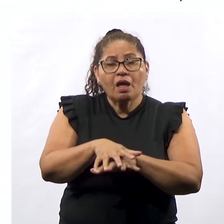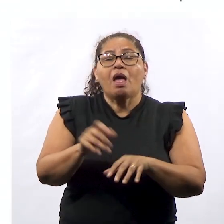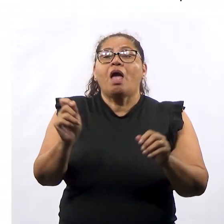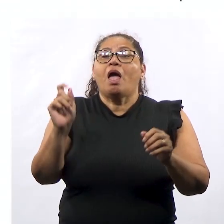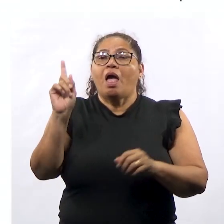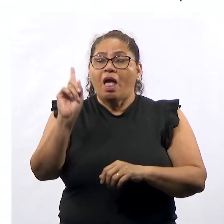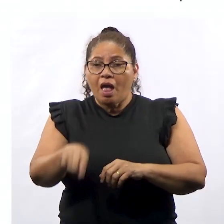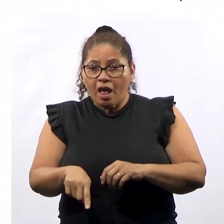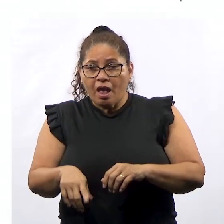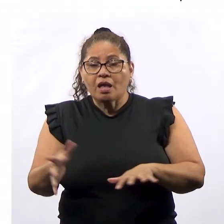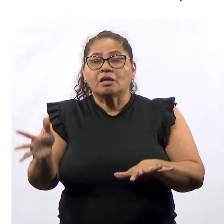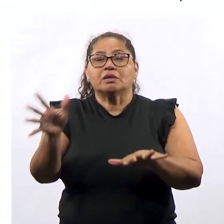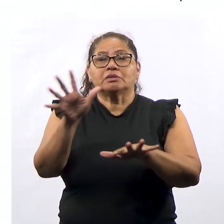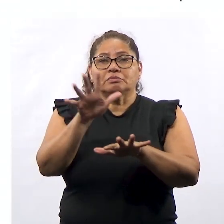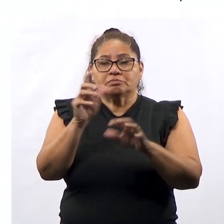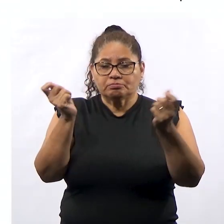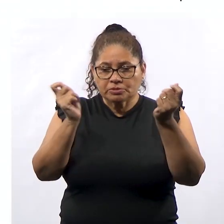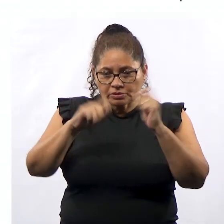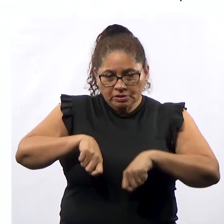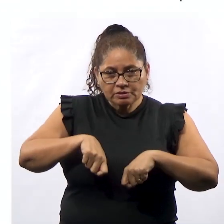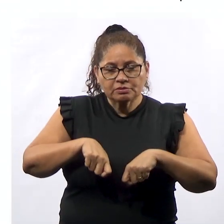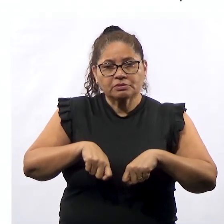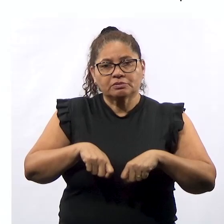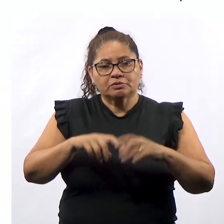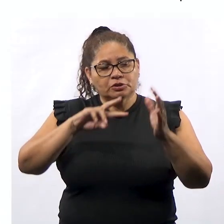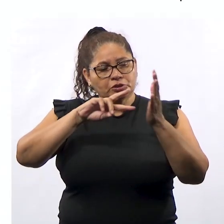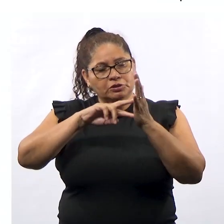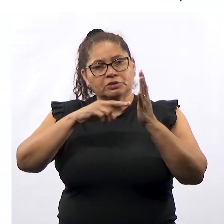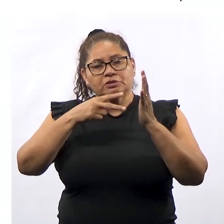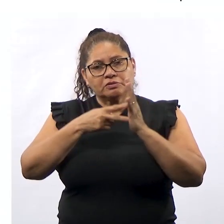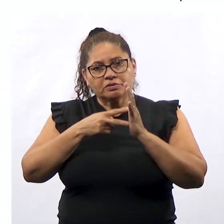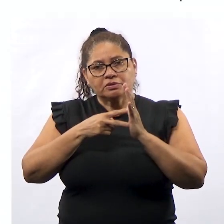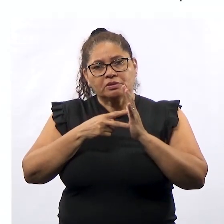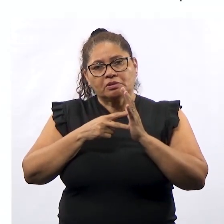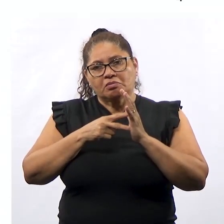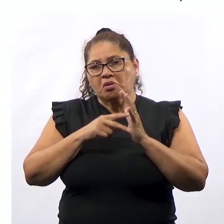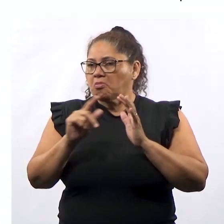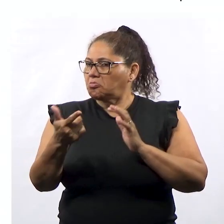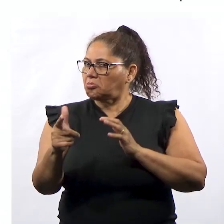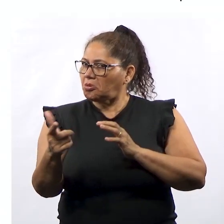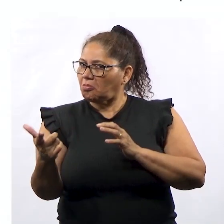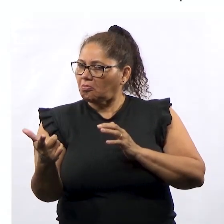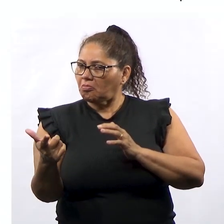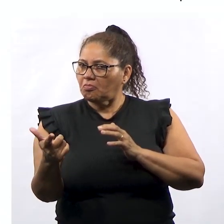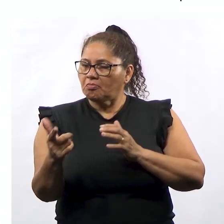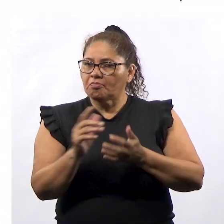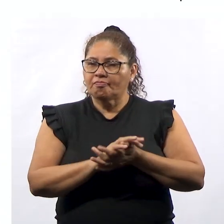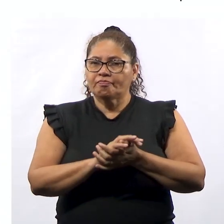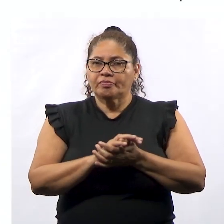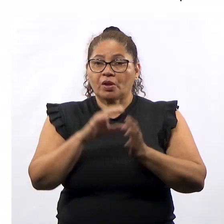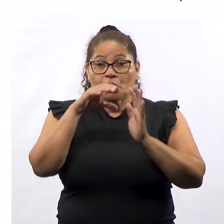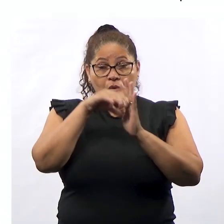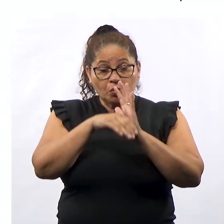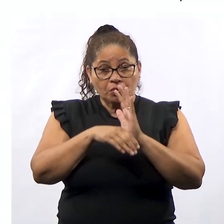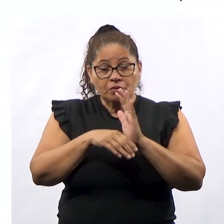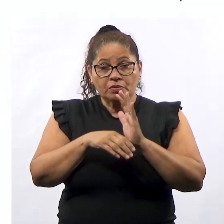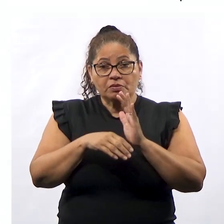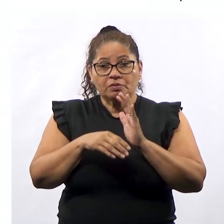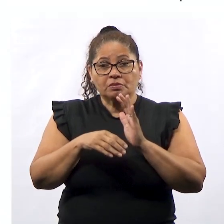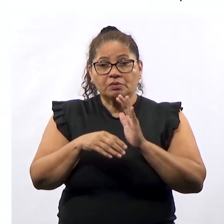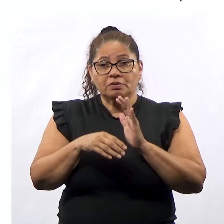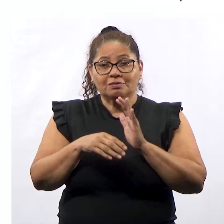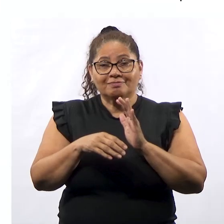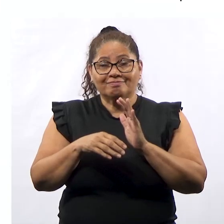é potencialmente, ou significa que ele também pode não ser. O currículo também é tempo,